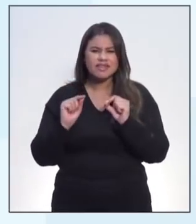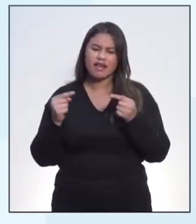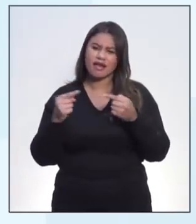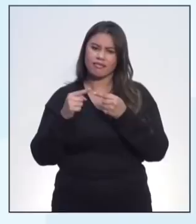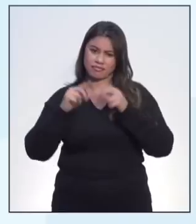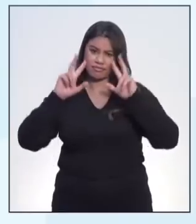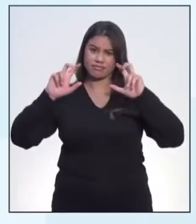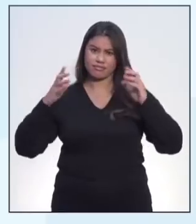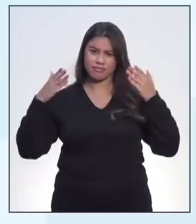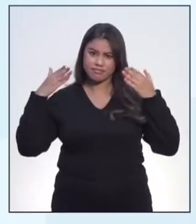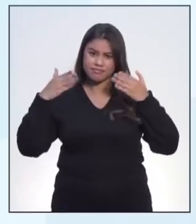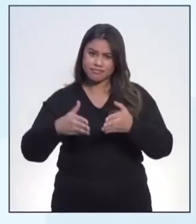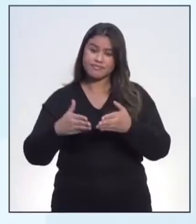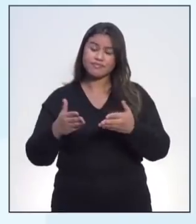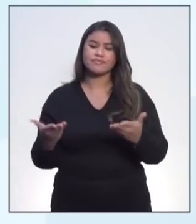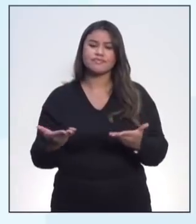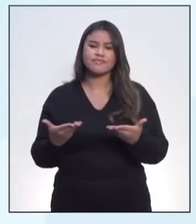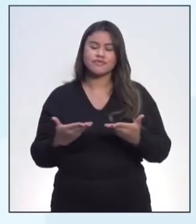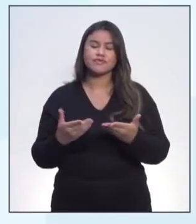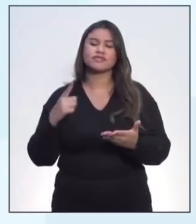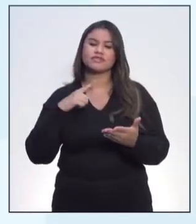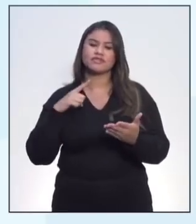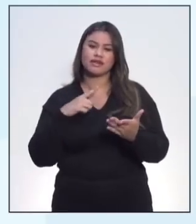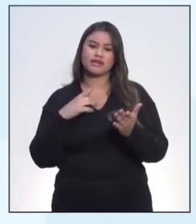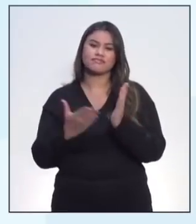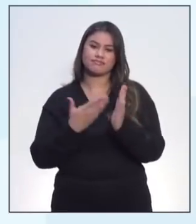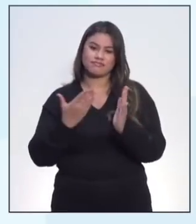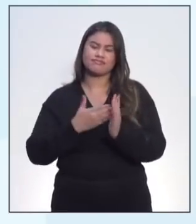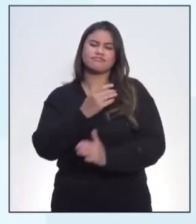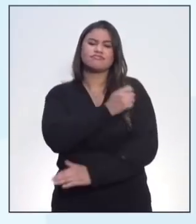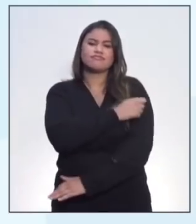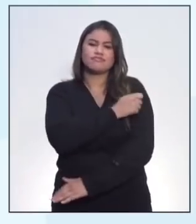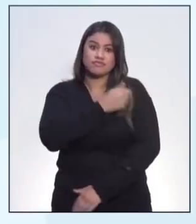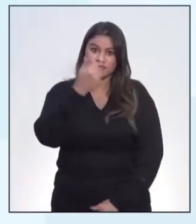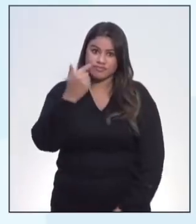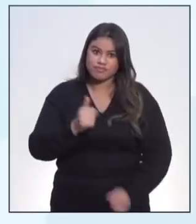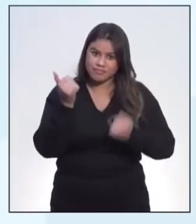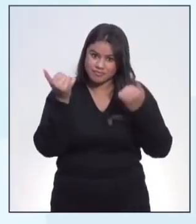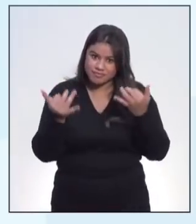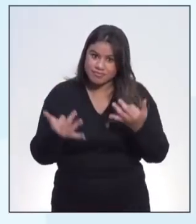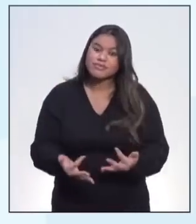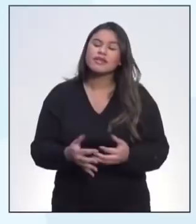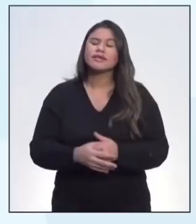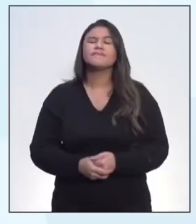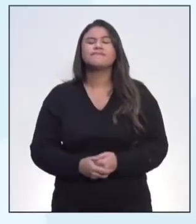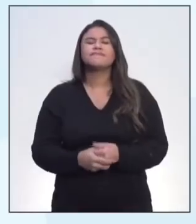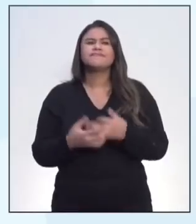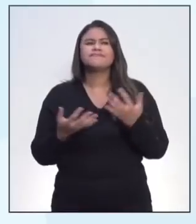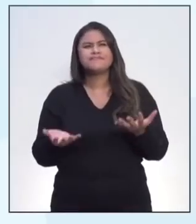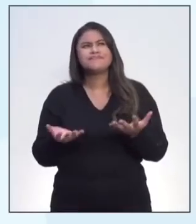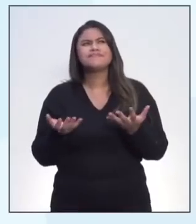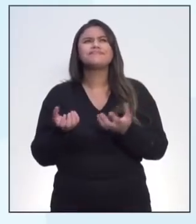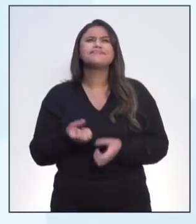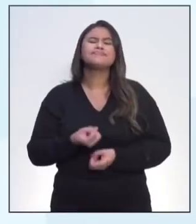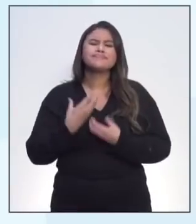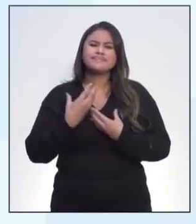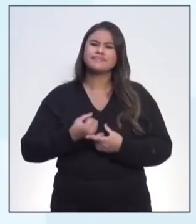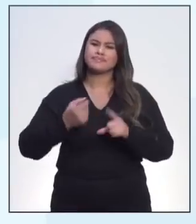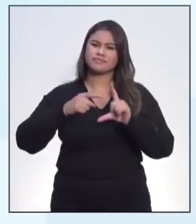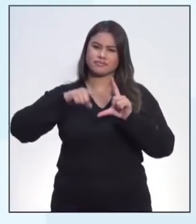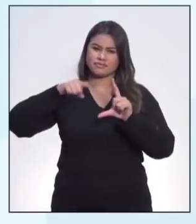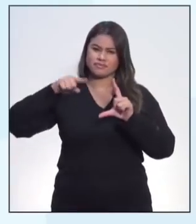vocês, só reforçando, está aí no caderno do aluno. De maneira simples, Infográficos são